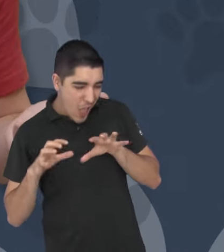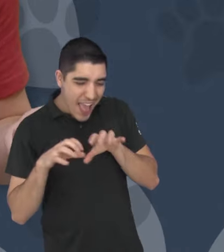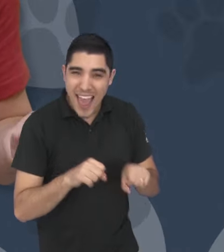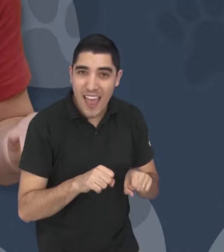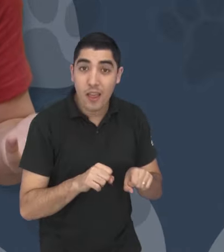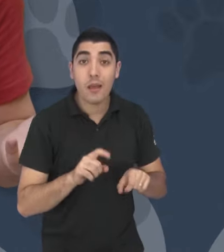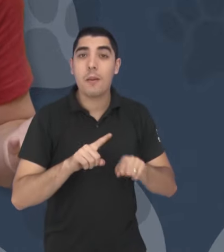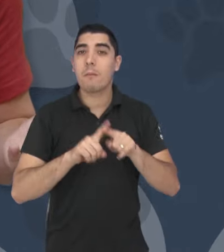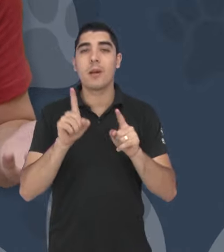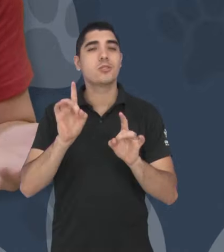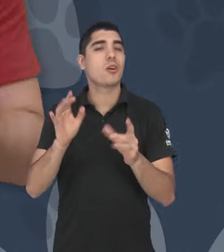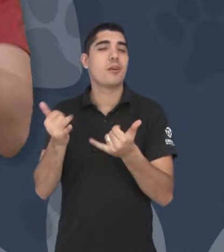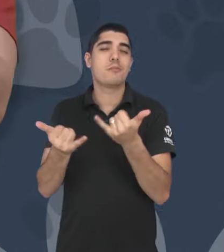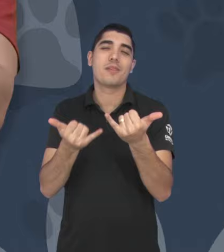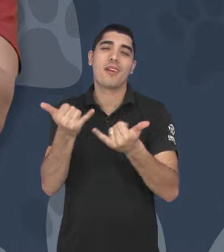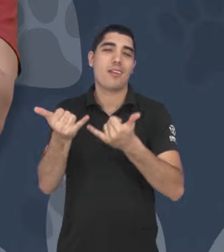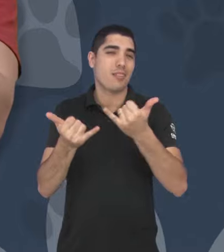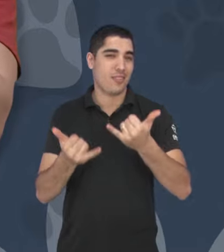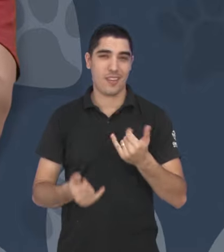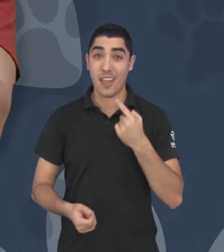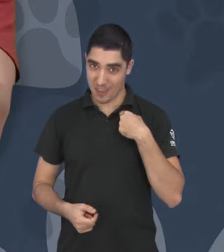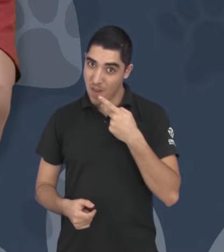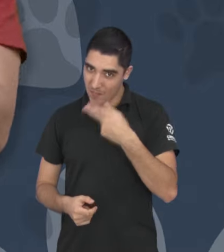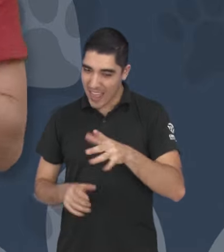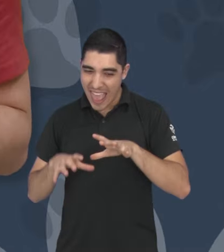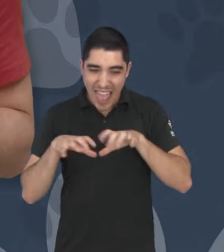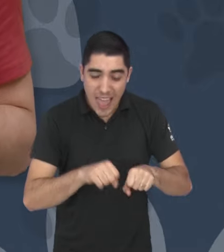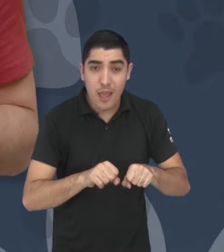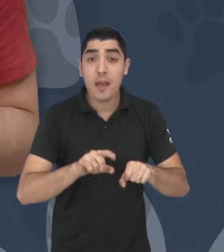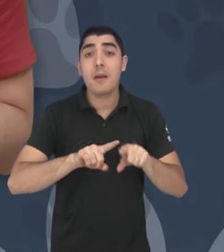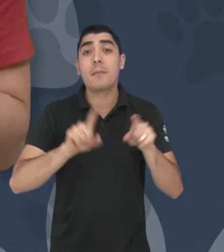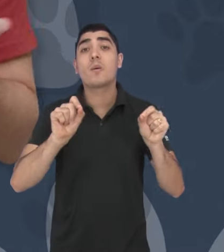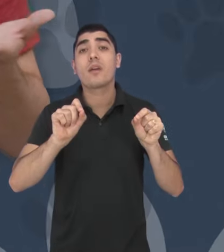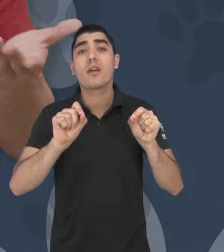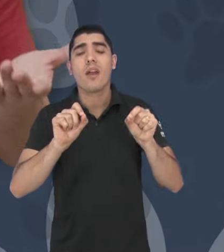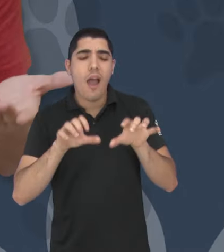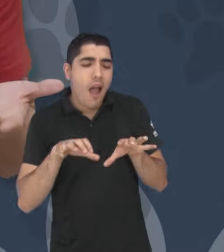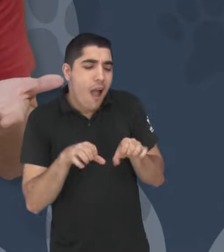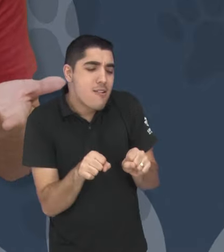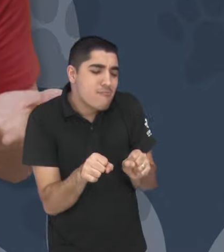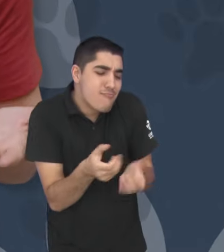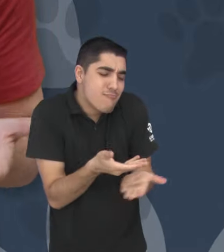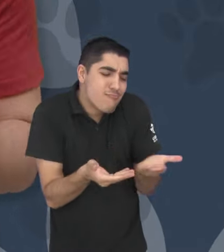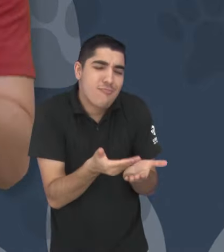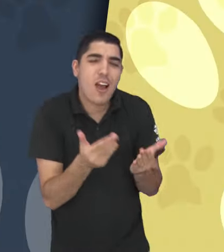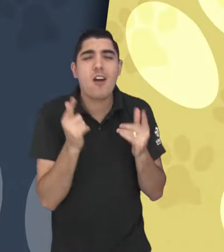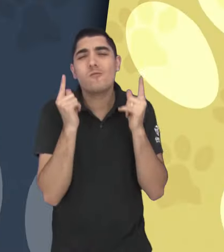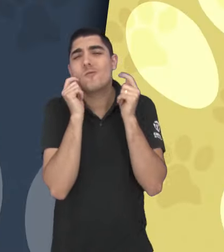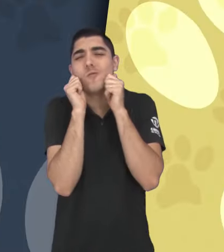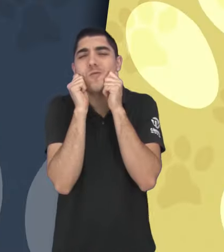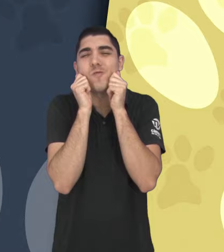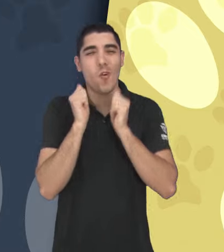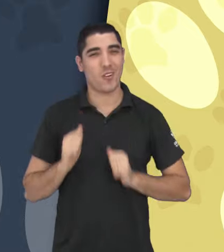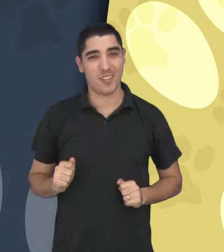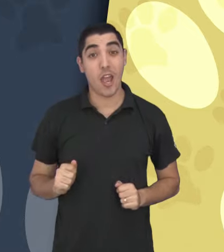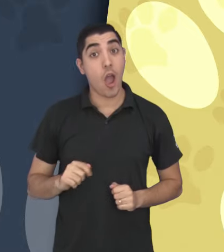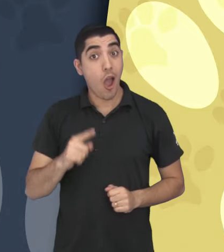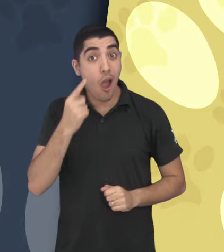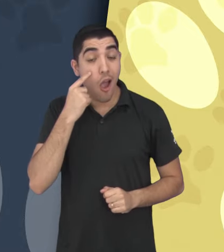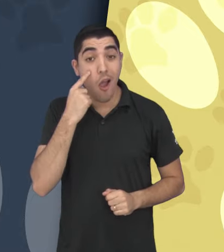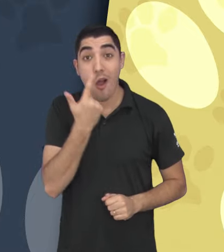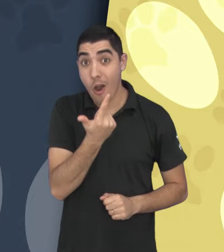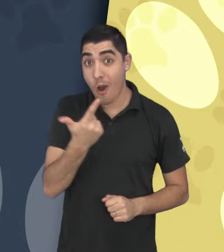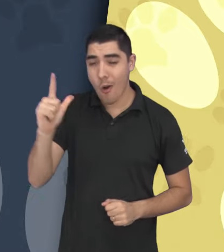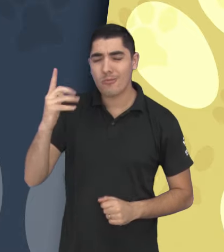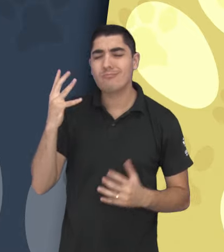foi uma brincadeira dos dois, gente. Eu falei que era um ataque, não falei? Só que era um ataque de fofura. Falando em fofura, olha só